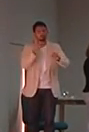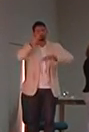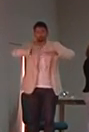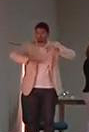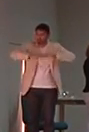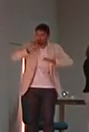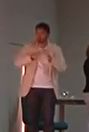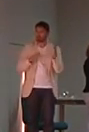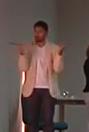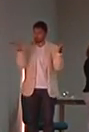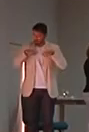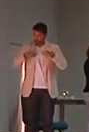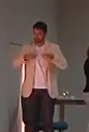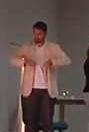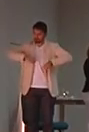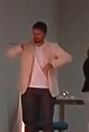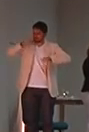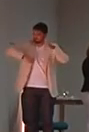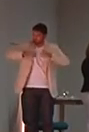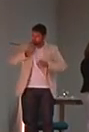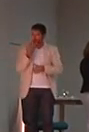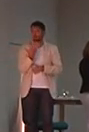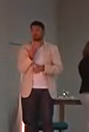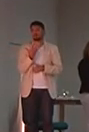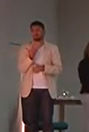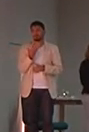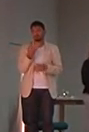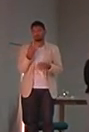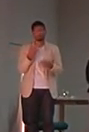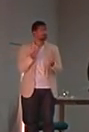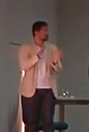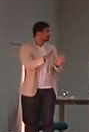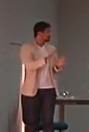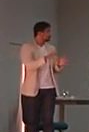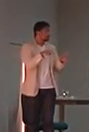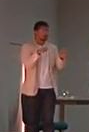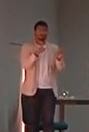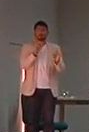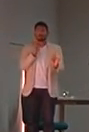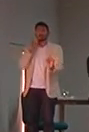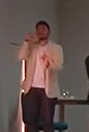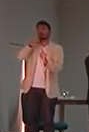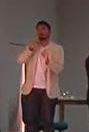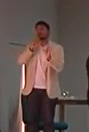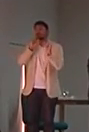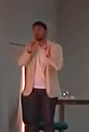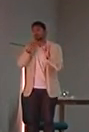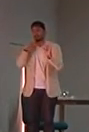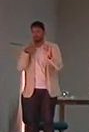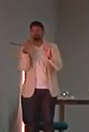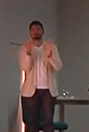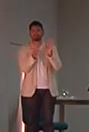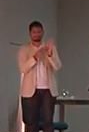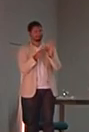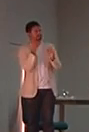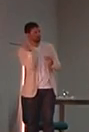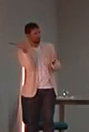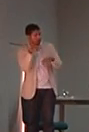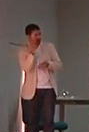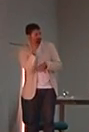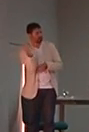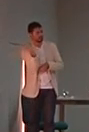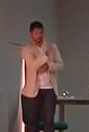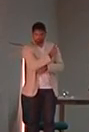profissionais qualificados nessas linhas. Pode passar? A nossa missão está aí colocada e é por